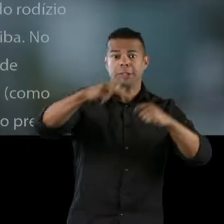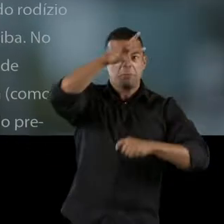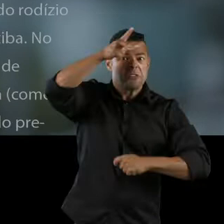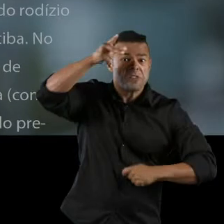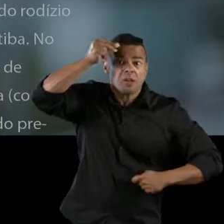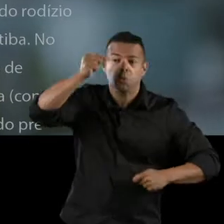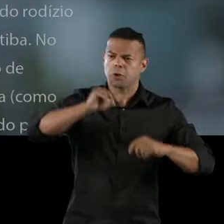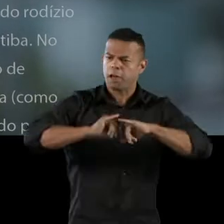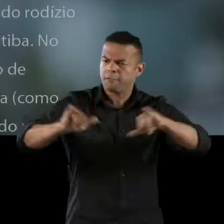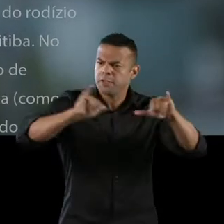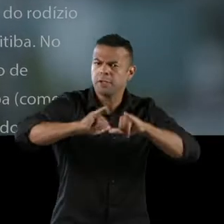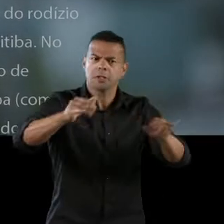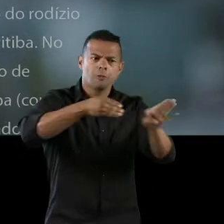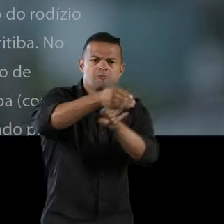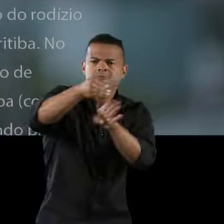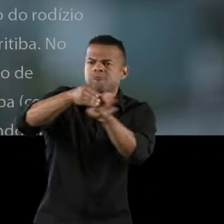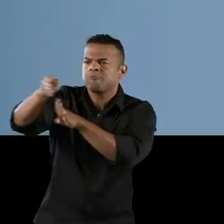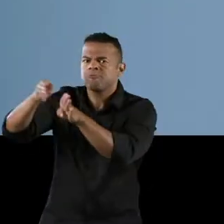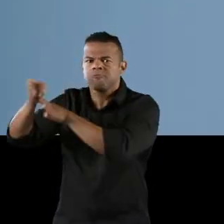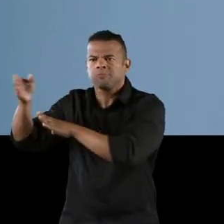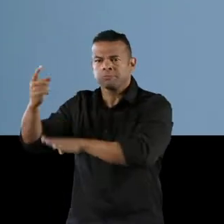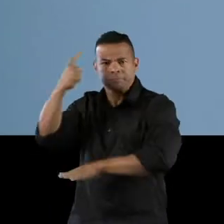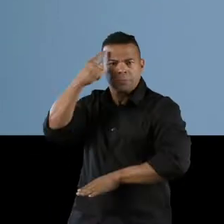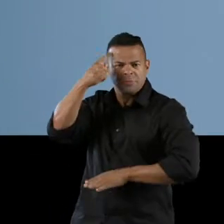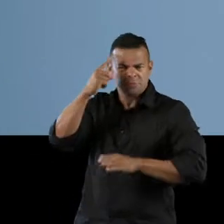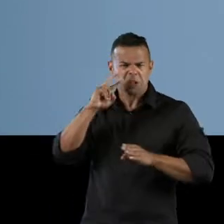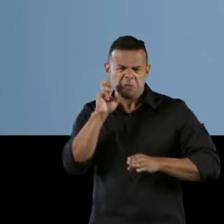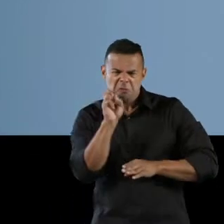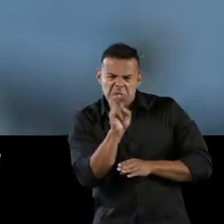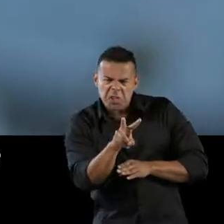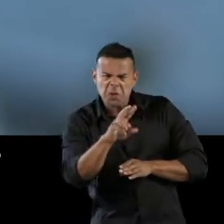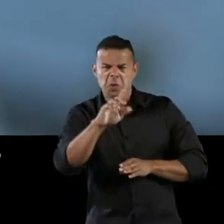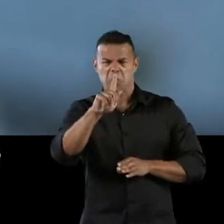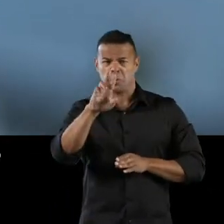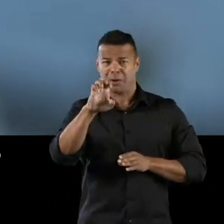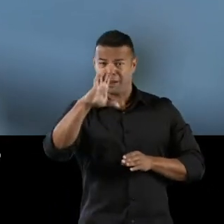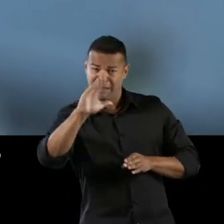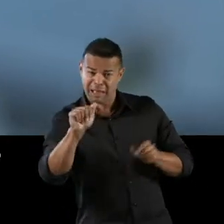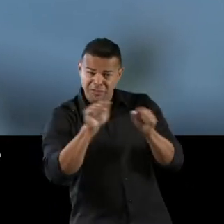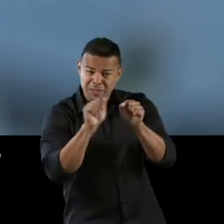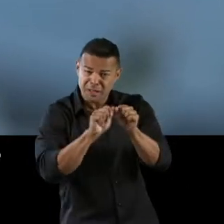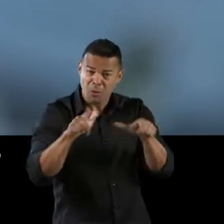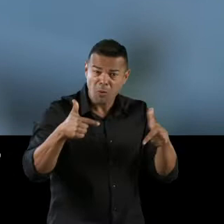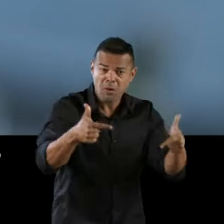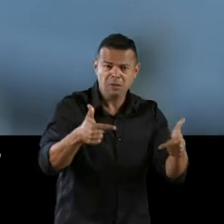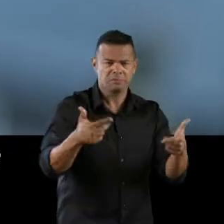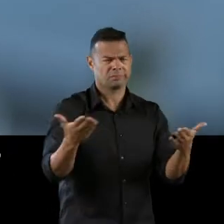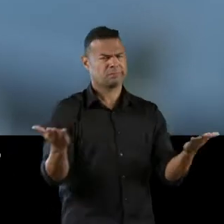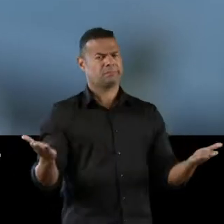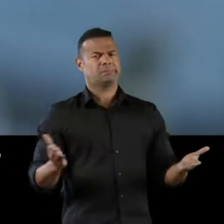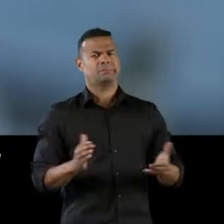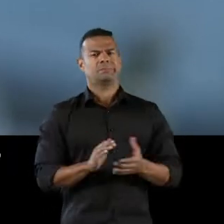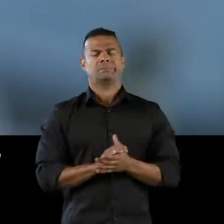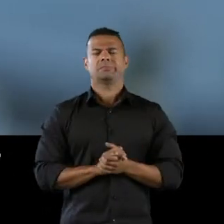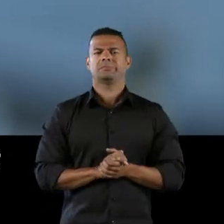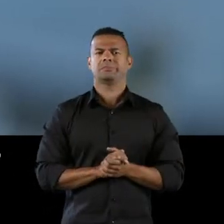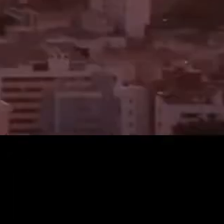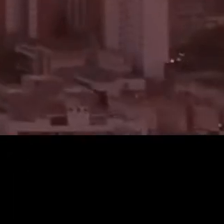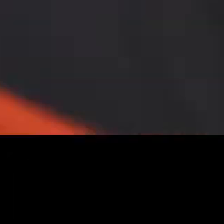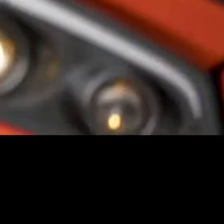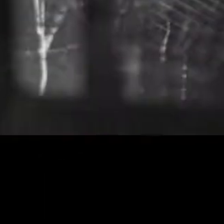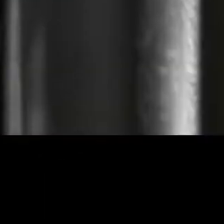liderar, fazer campanhas educativas, mudar hábitos, conscientizar. Você viu o Greca fazendo alguma coisa contra a falta de